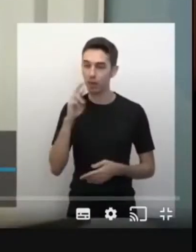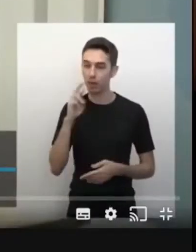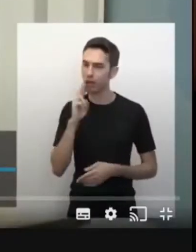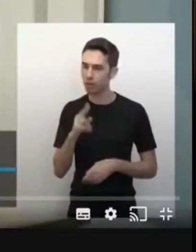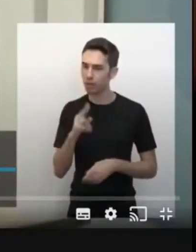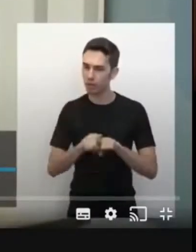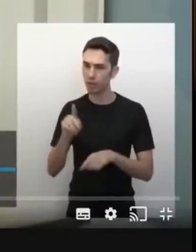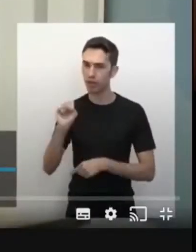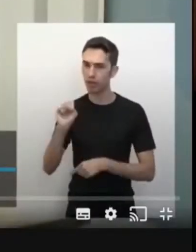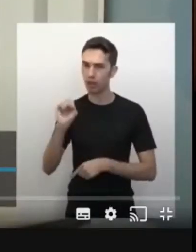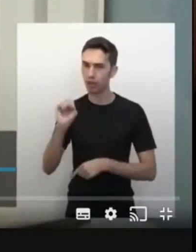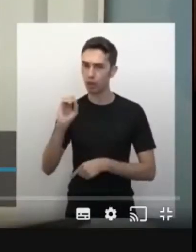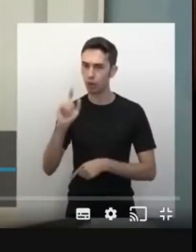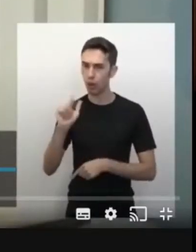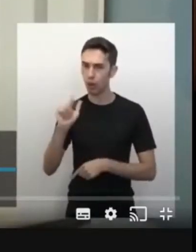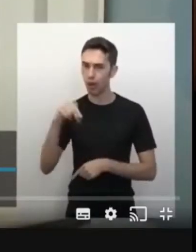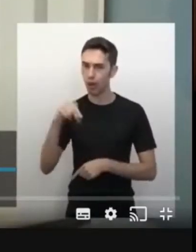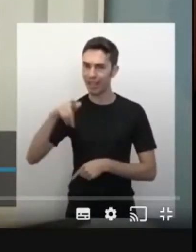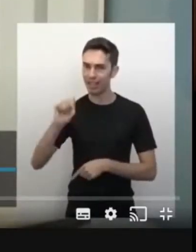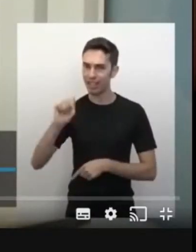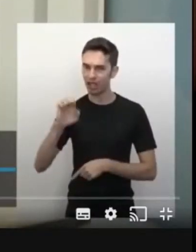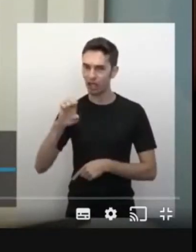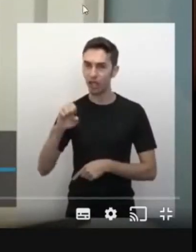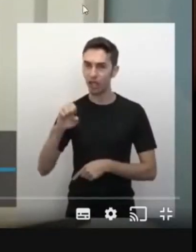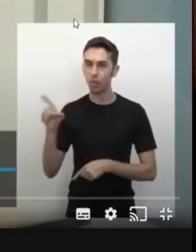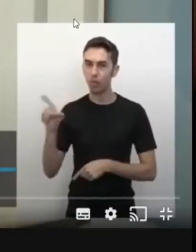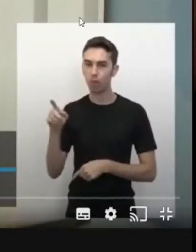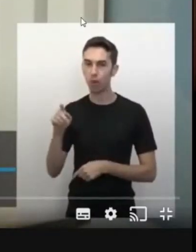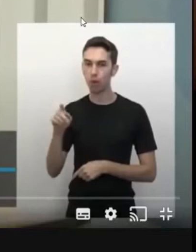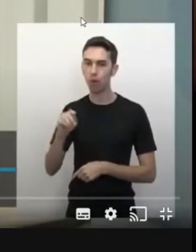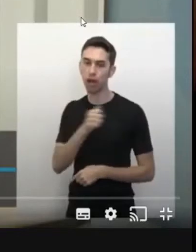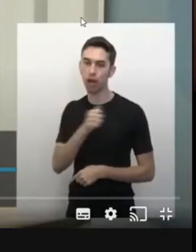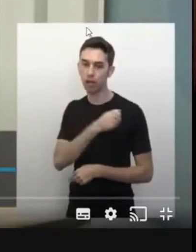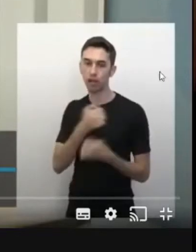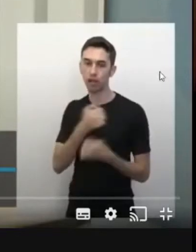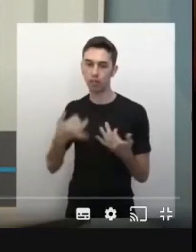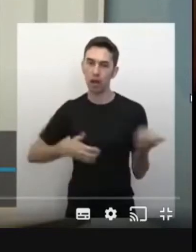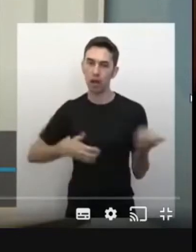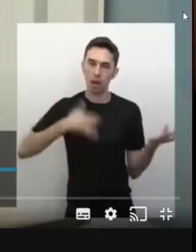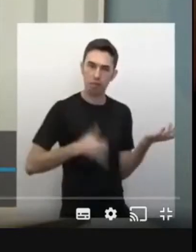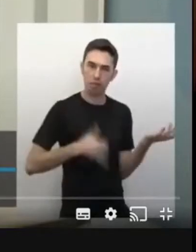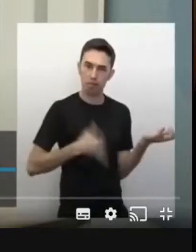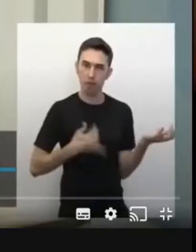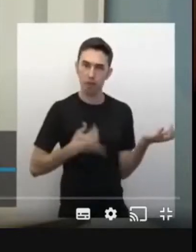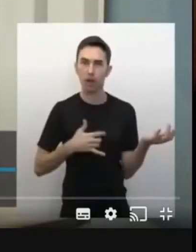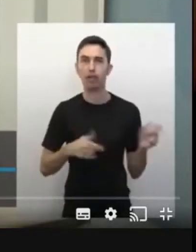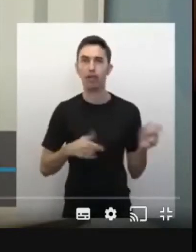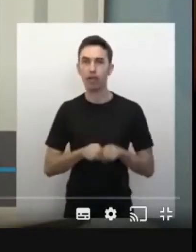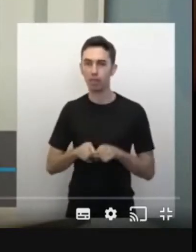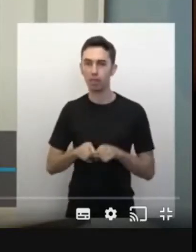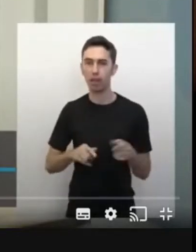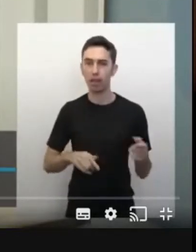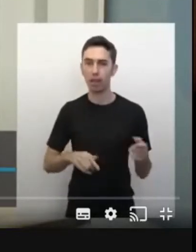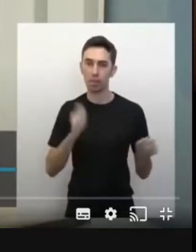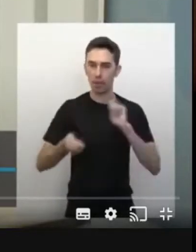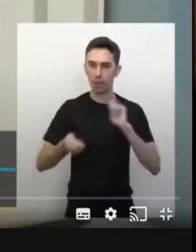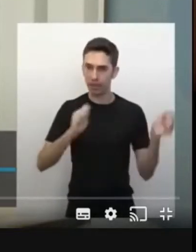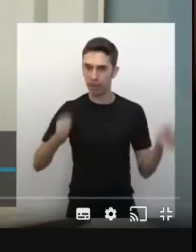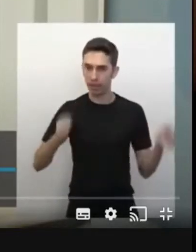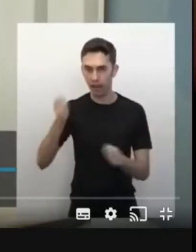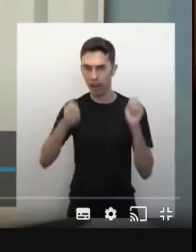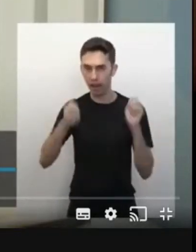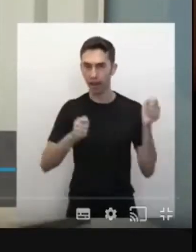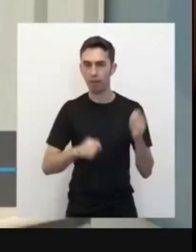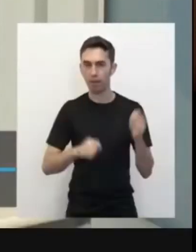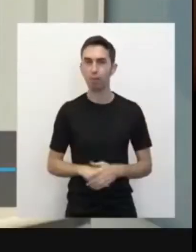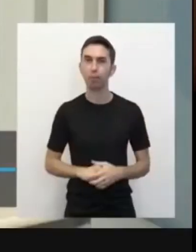Pro Solange falou que o aluno Lixian toca violão e bateria. Muito legal. Muito bom. Vamos lá, turma, vamos